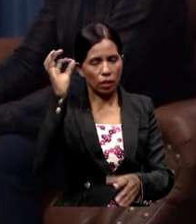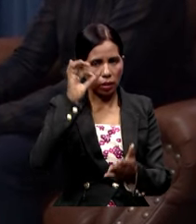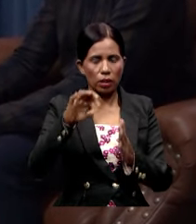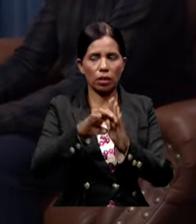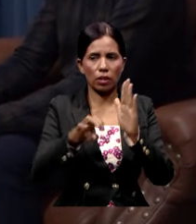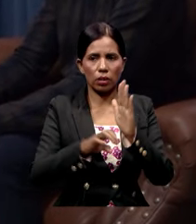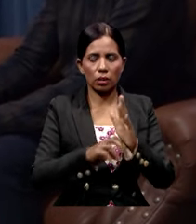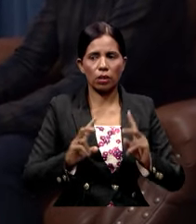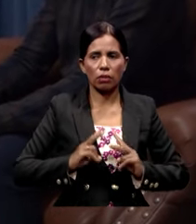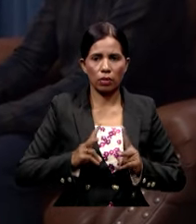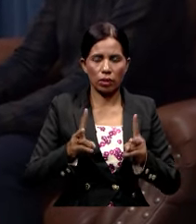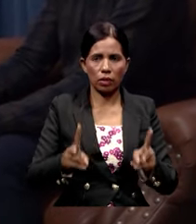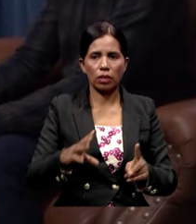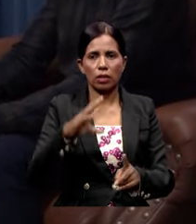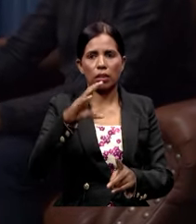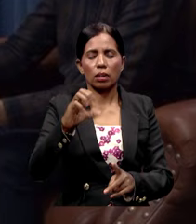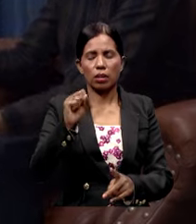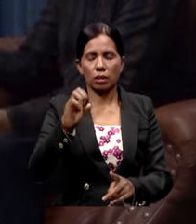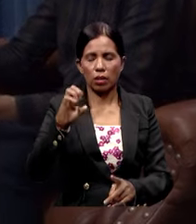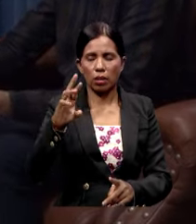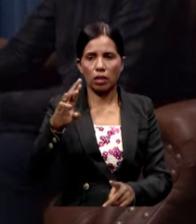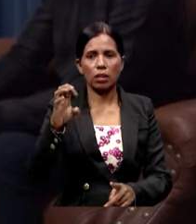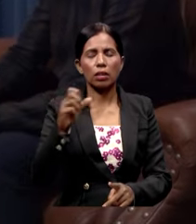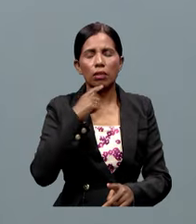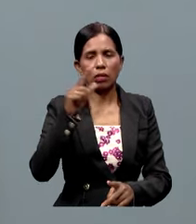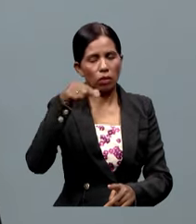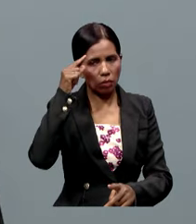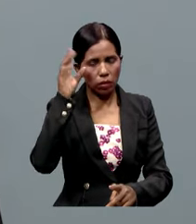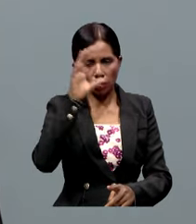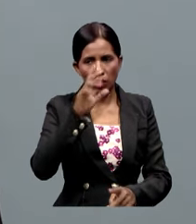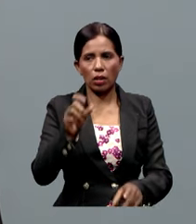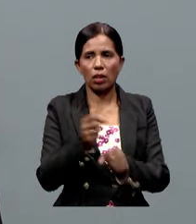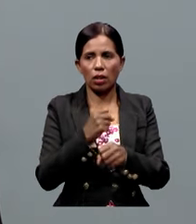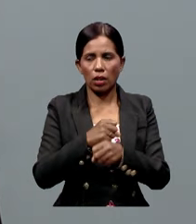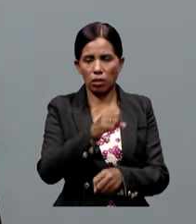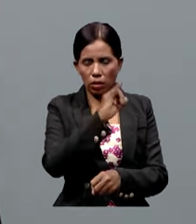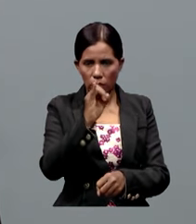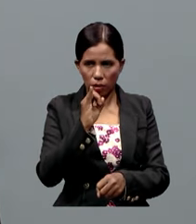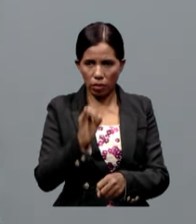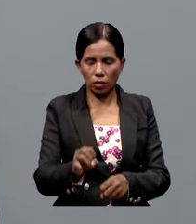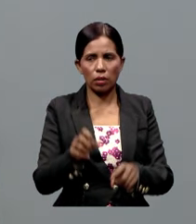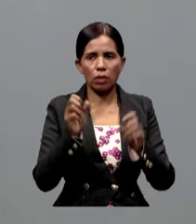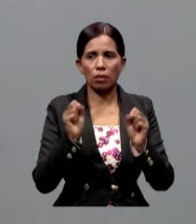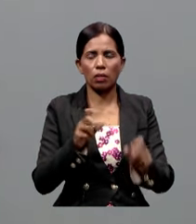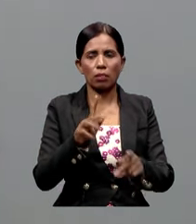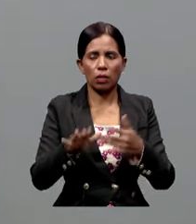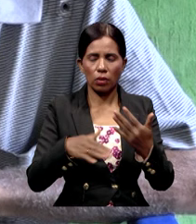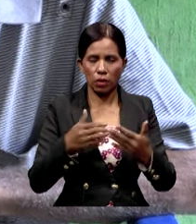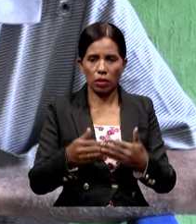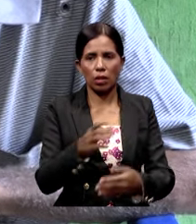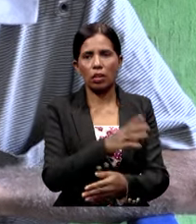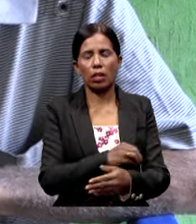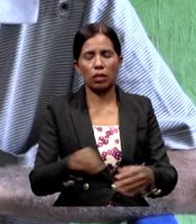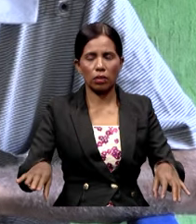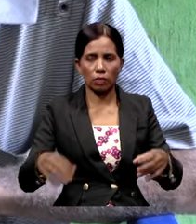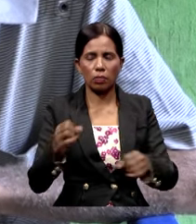Estado Veteranos, César dos Santos, atete, governo se buka tuir no halo identificação, atu no ne, ema hotu nebe durante ne luta